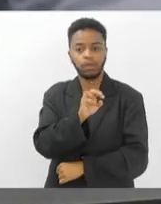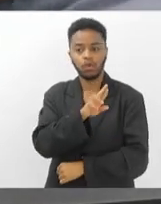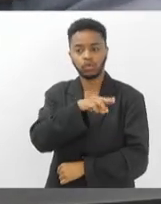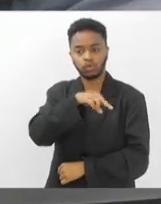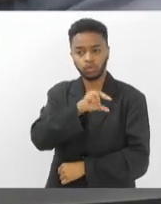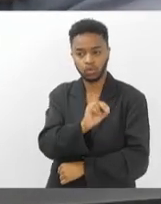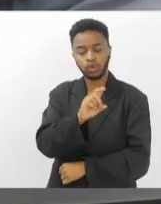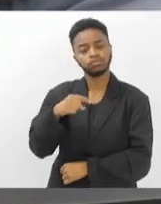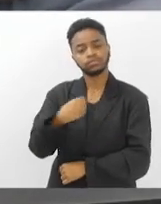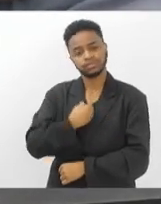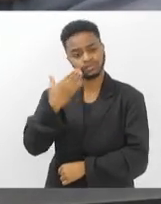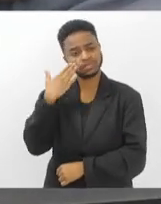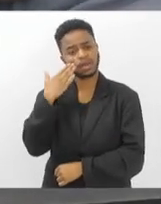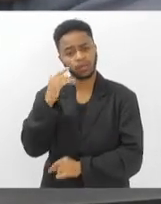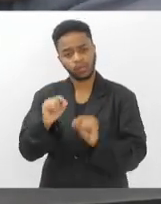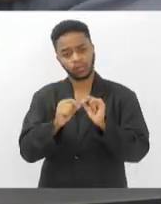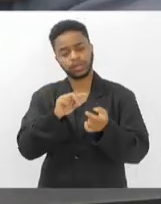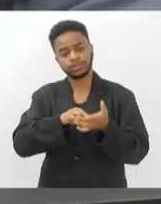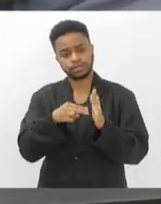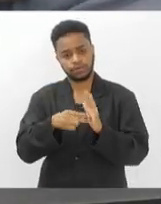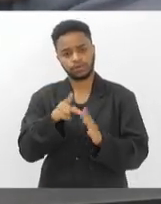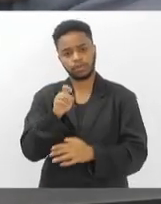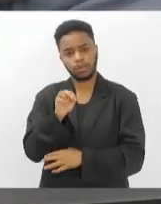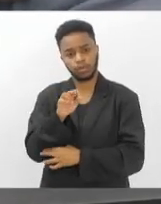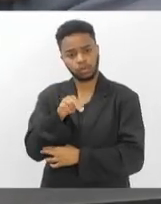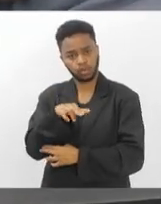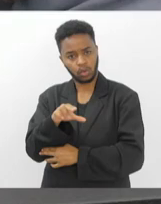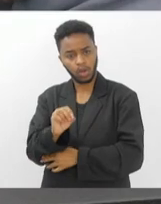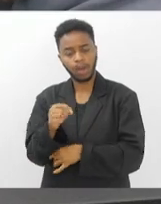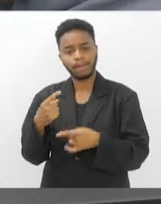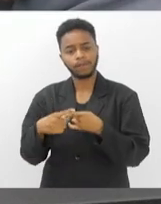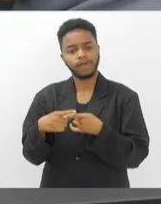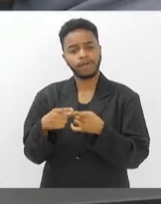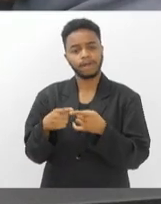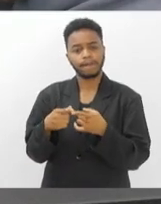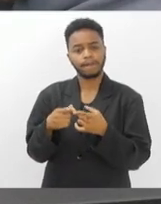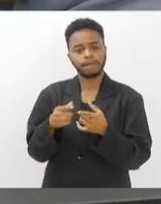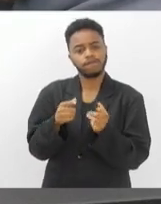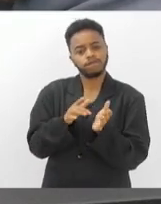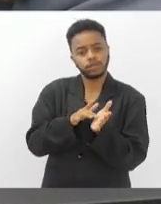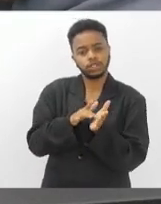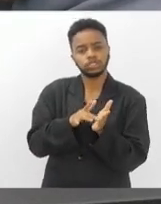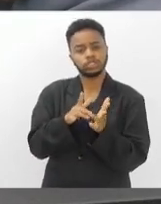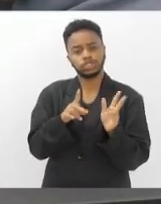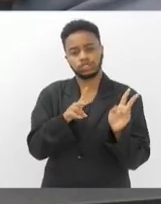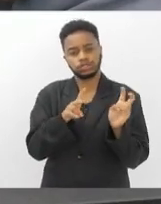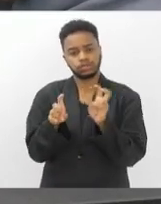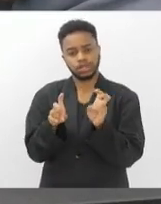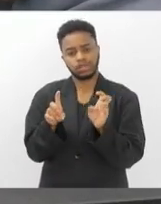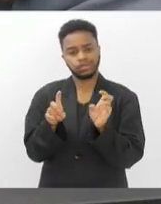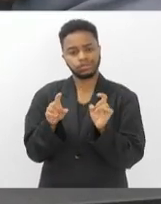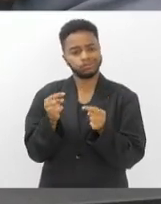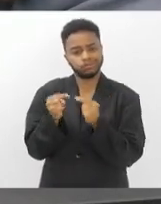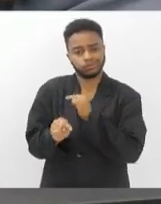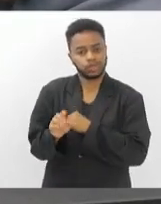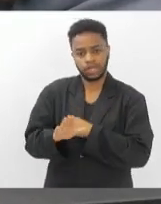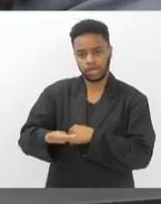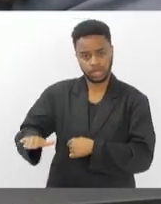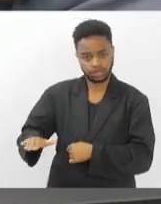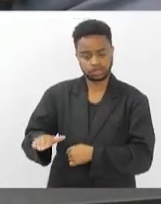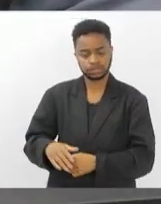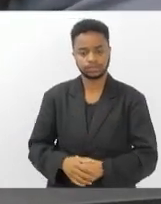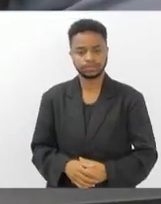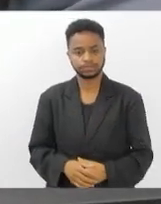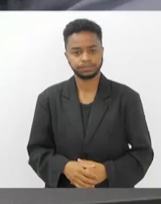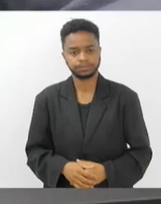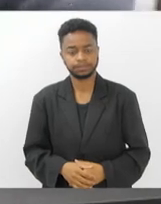o que é a pornografia. Você simular situações, em suma, impróprias para as crianças.